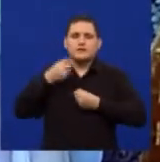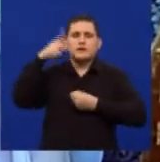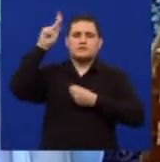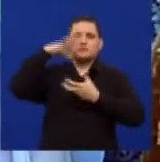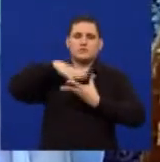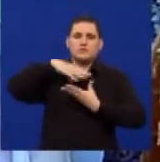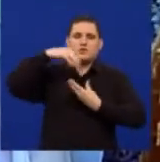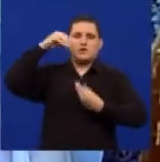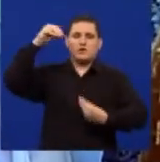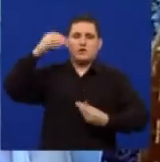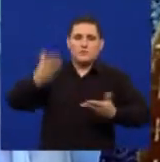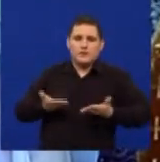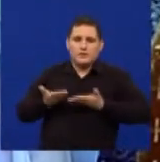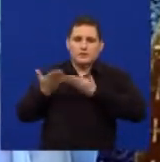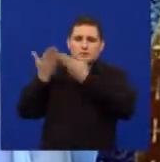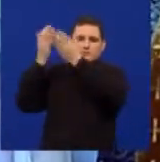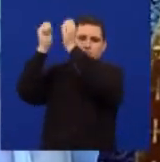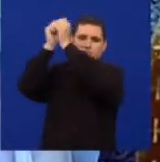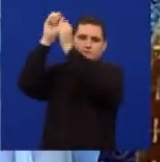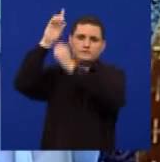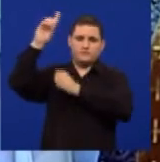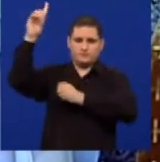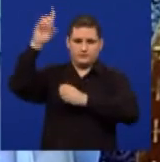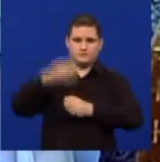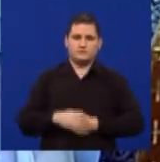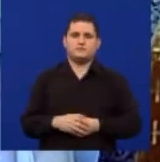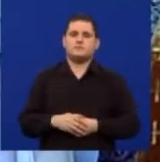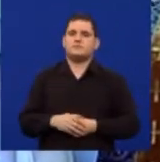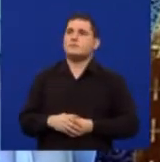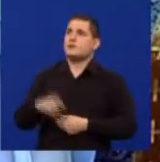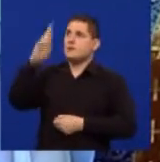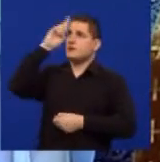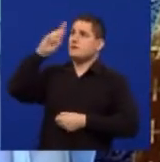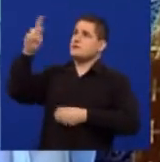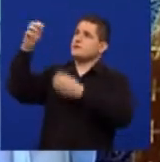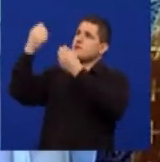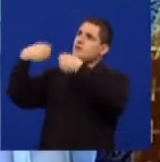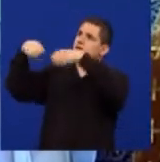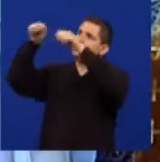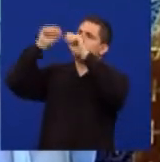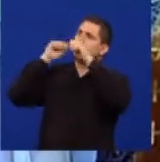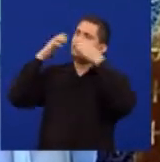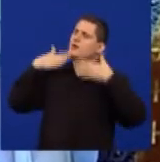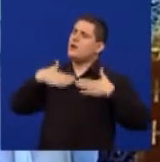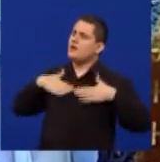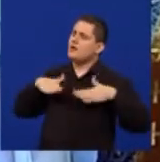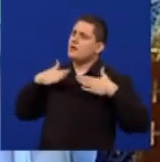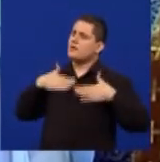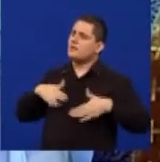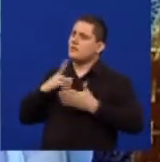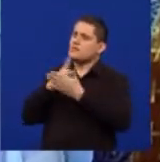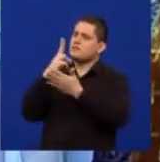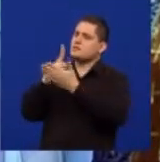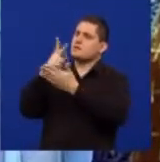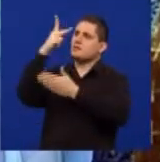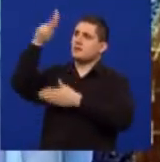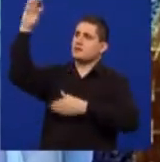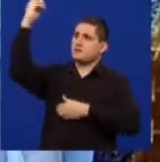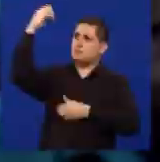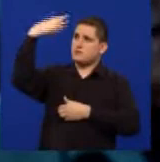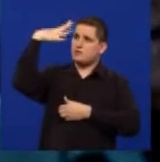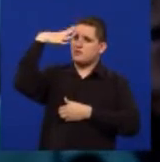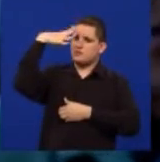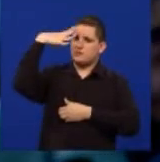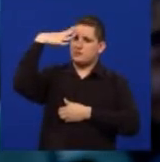do Altíssimo. Dai-lhe, Senhor, o repouso eterno, e brilhe para ele a vossa luz. Acolhei